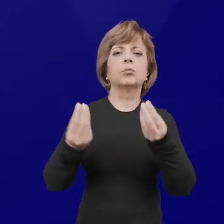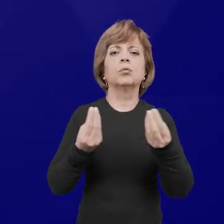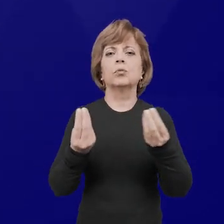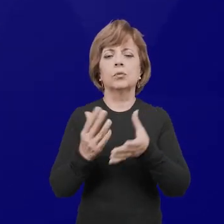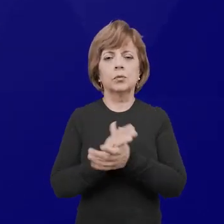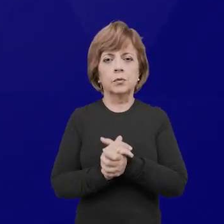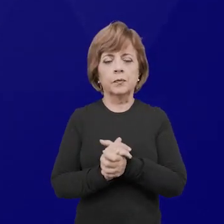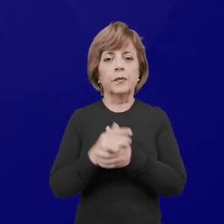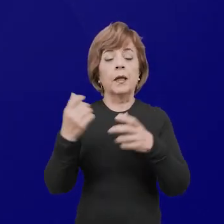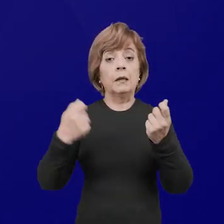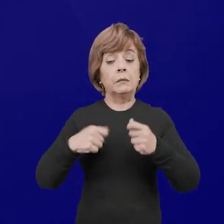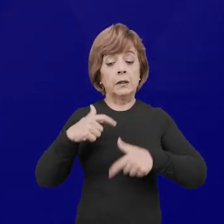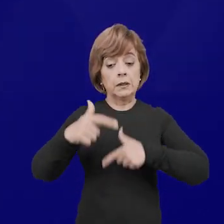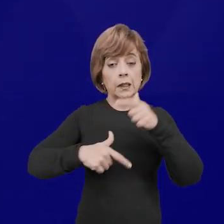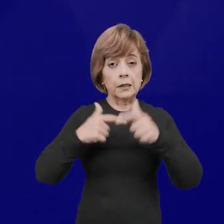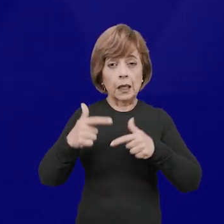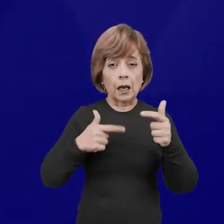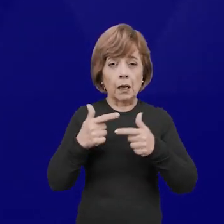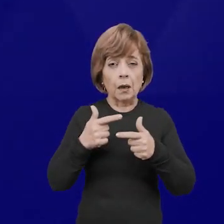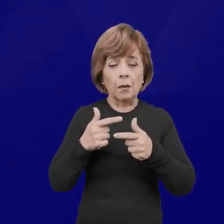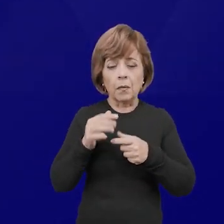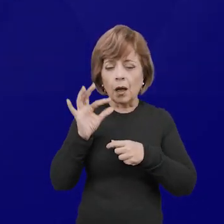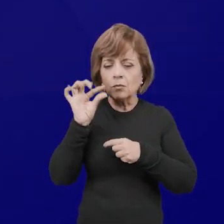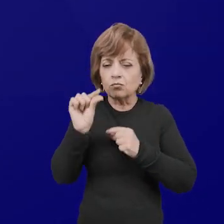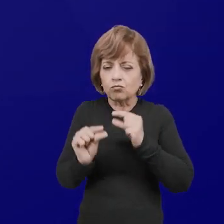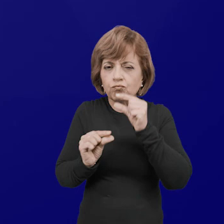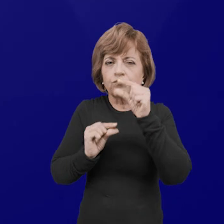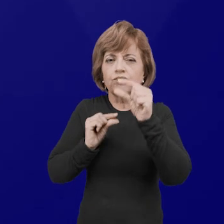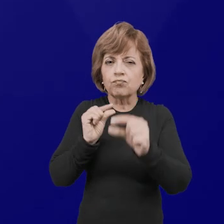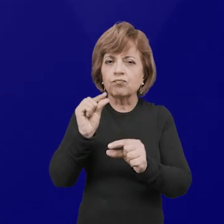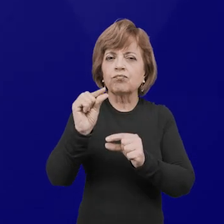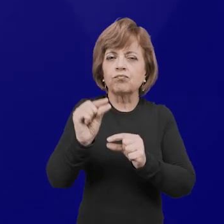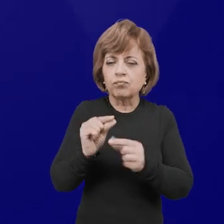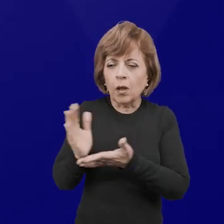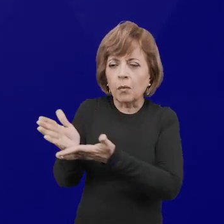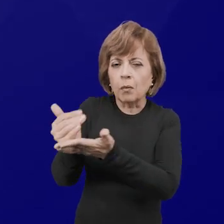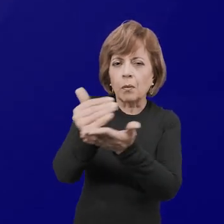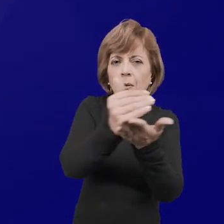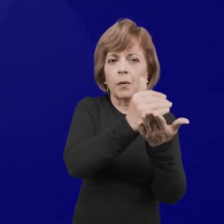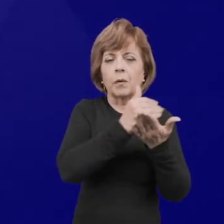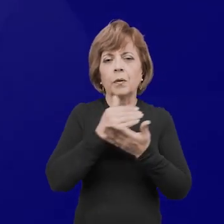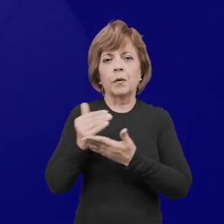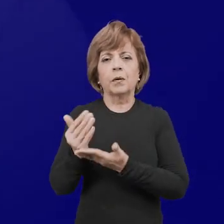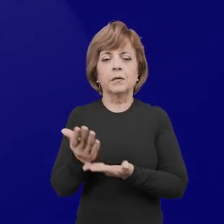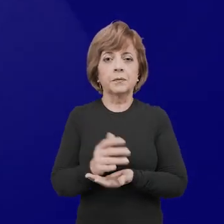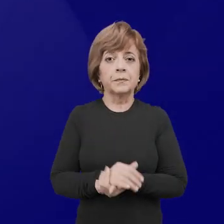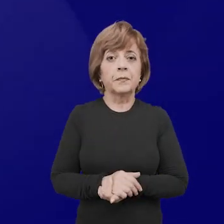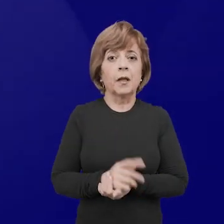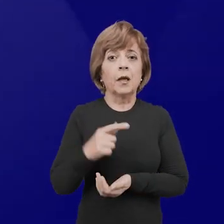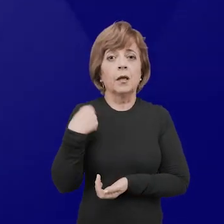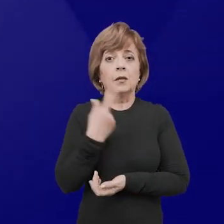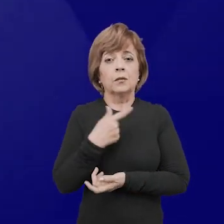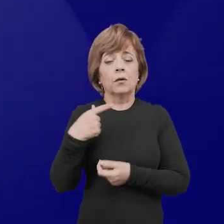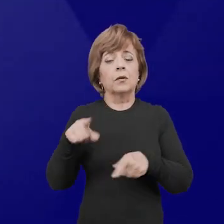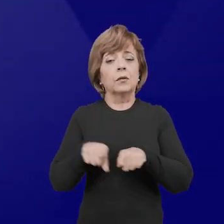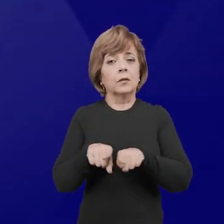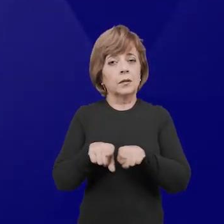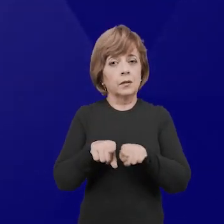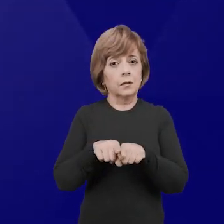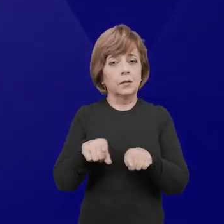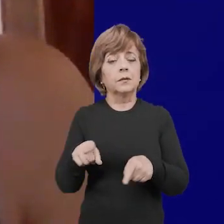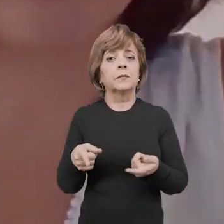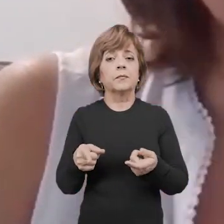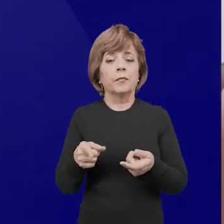a gente teve aí que fazer um trabalho de formiguinha, de mobilização e coleta de dados primários. E a gente também fez, no início